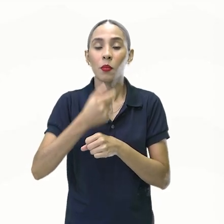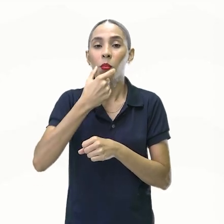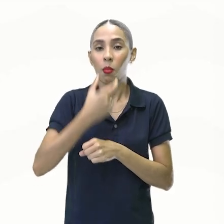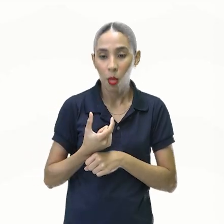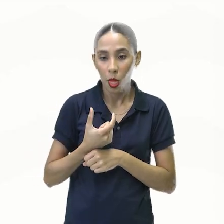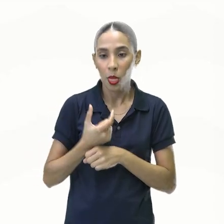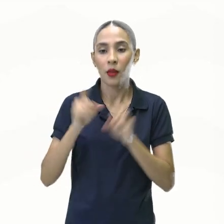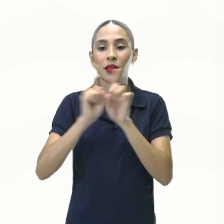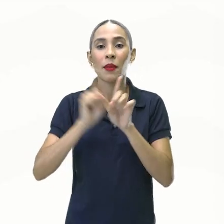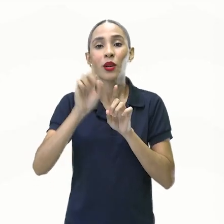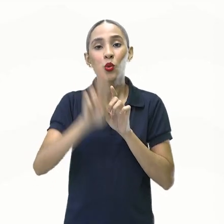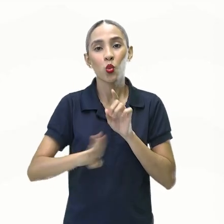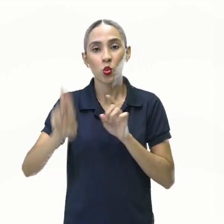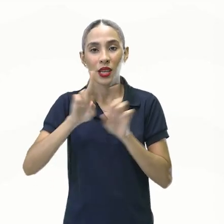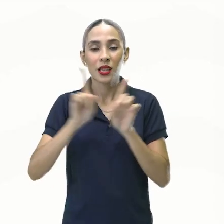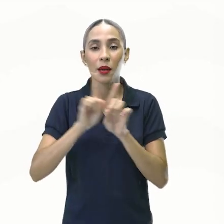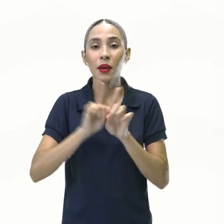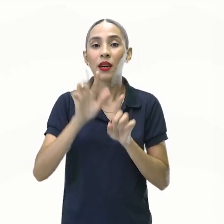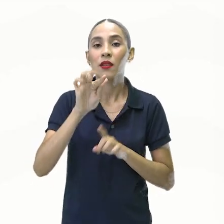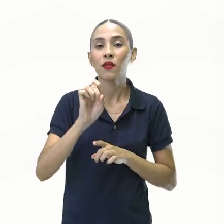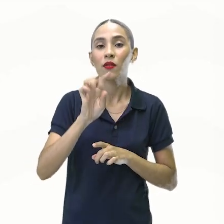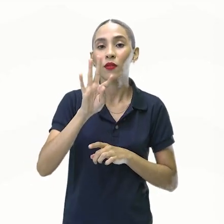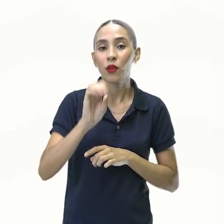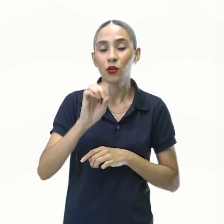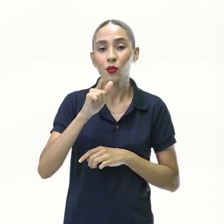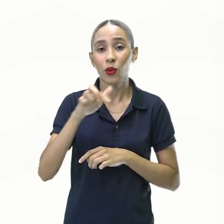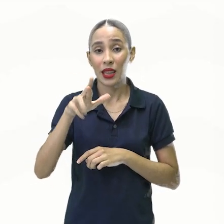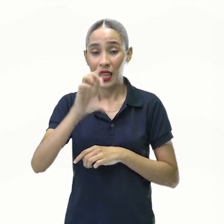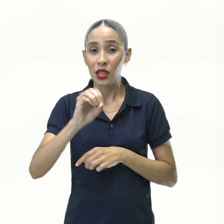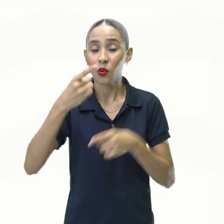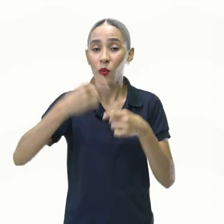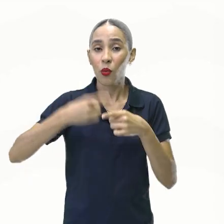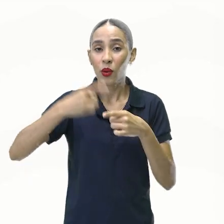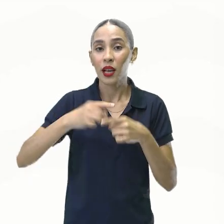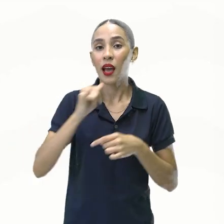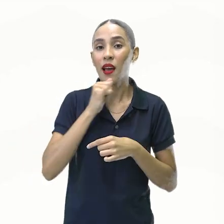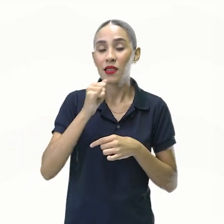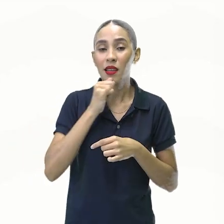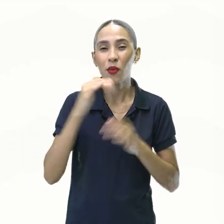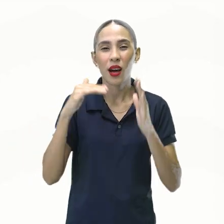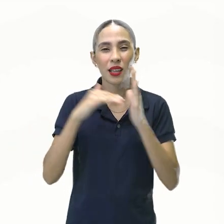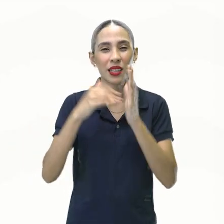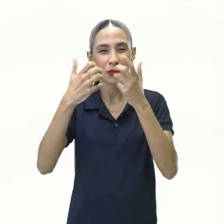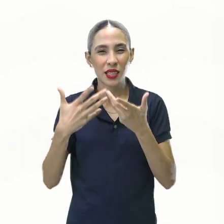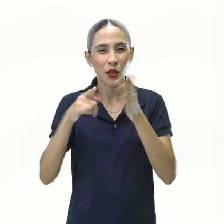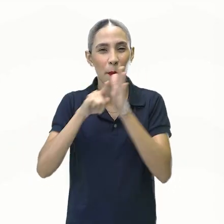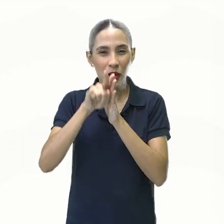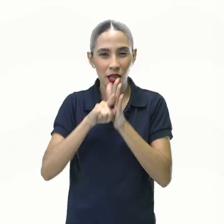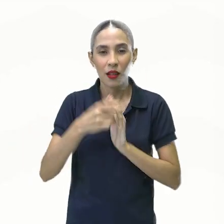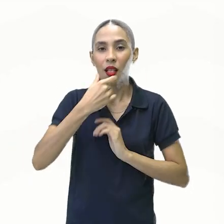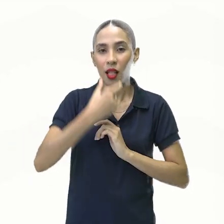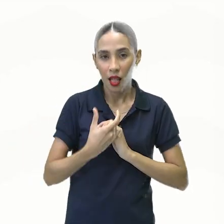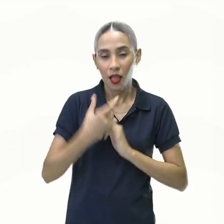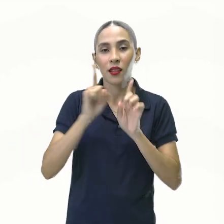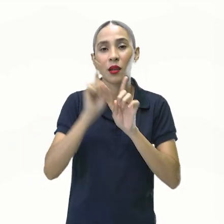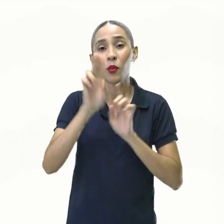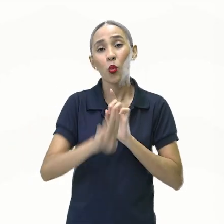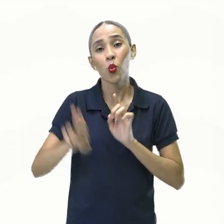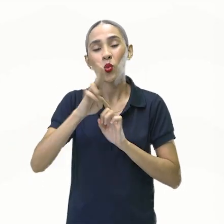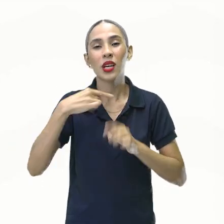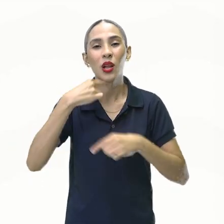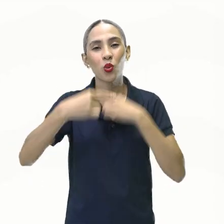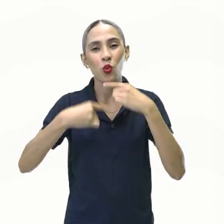o efeito fotoelétrico de forma convincente, né? Porque até a explicação de Einstein ainda se tinha dúvidas de